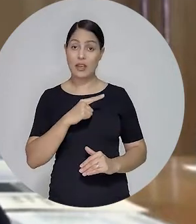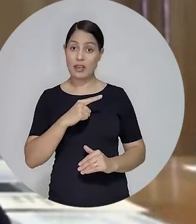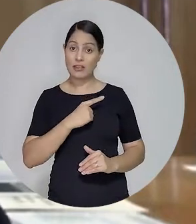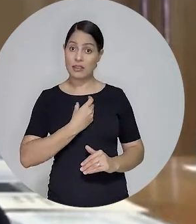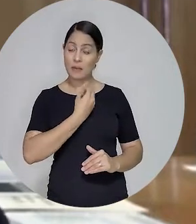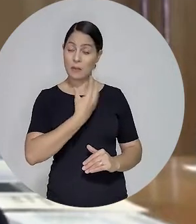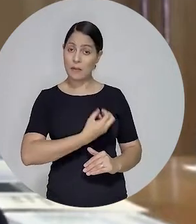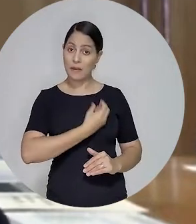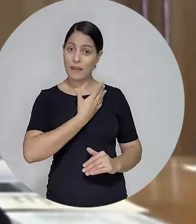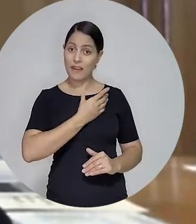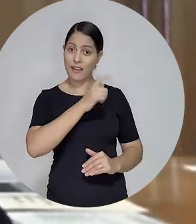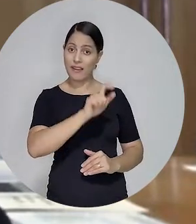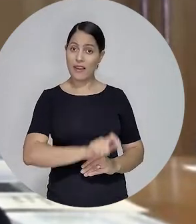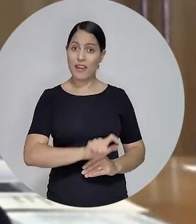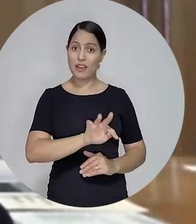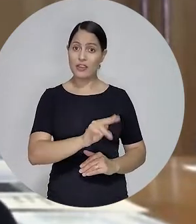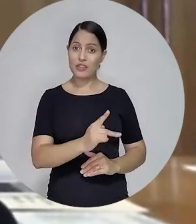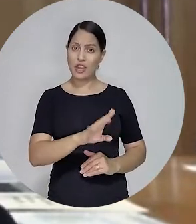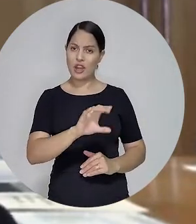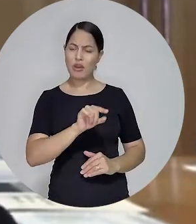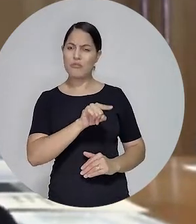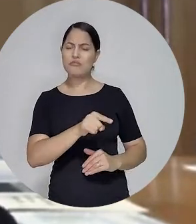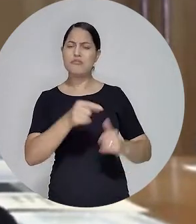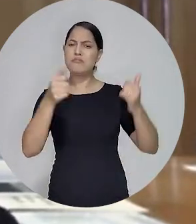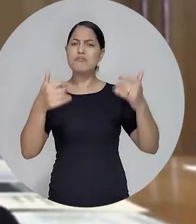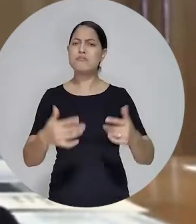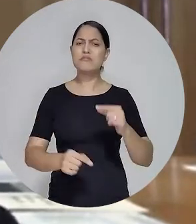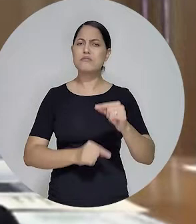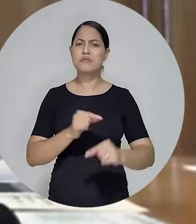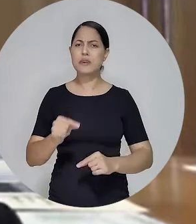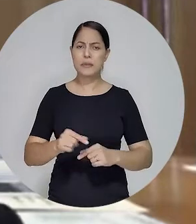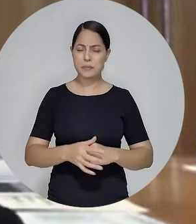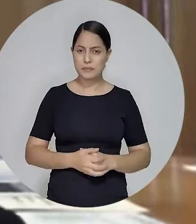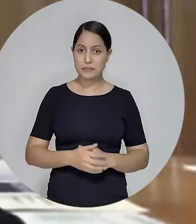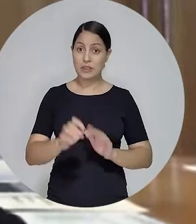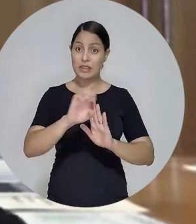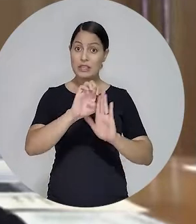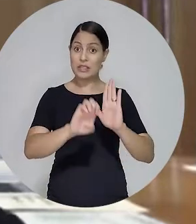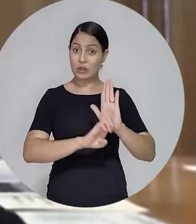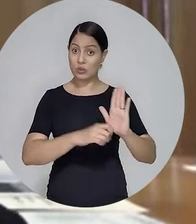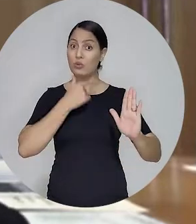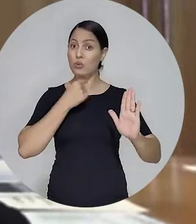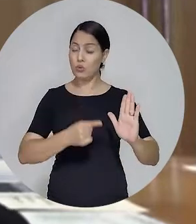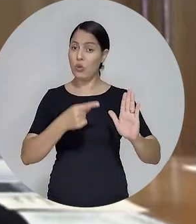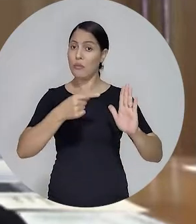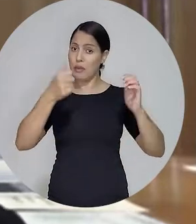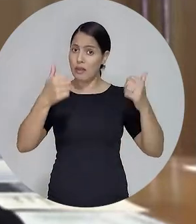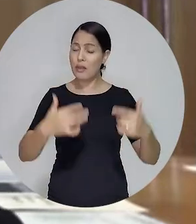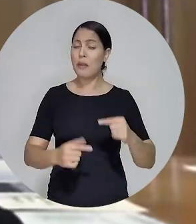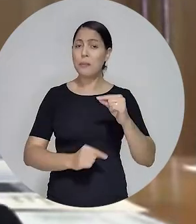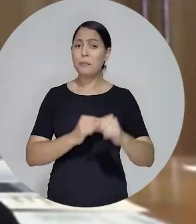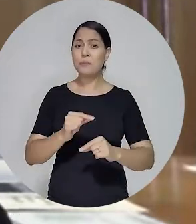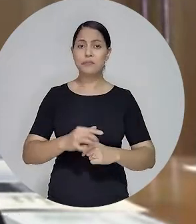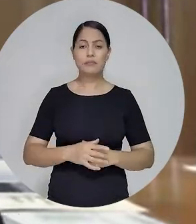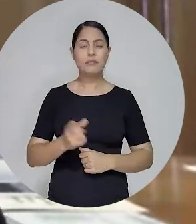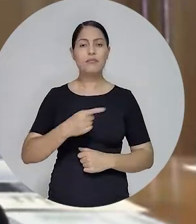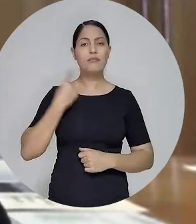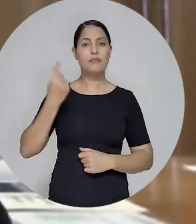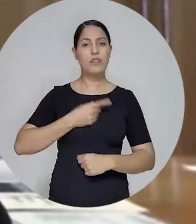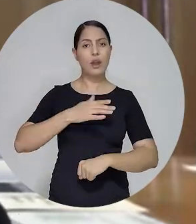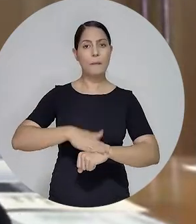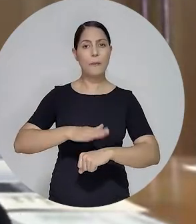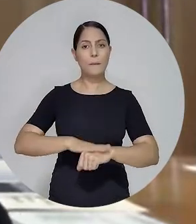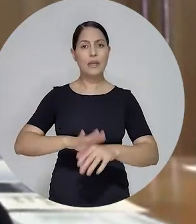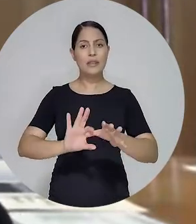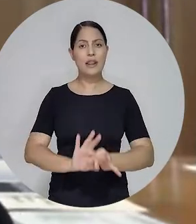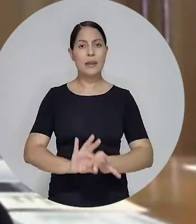poeta amazonense Tiago de Mello, em seu Estatuto do Homem, nos disse que, a partir deste instante,